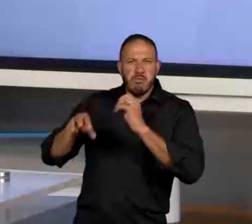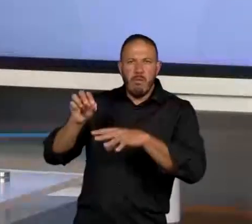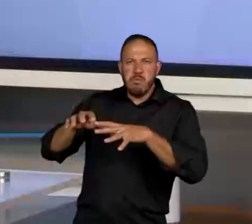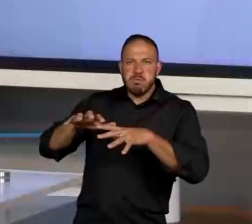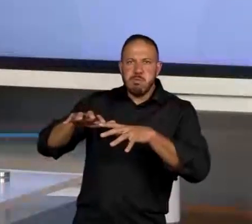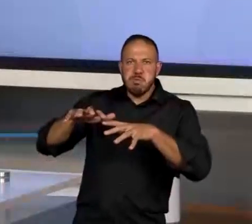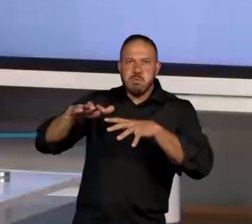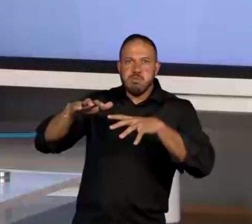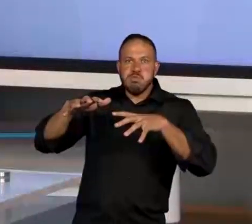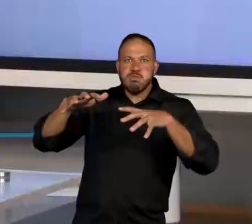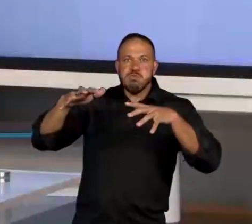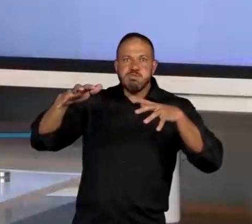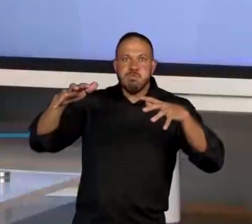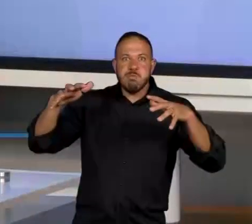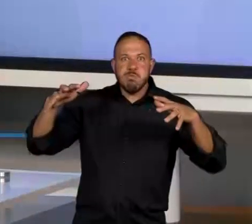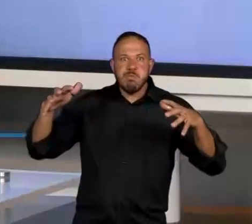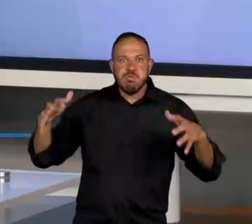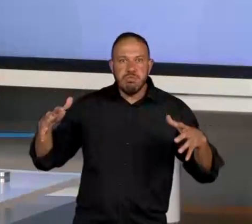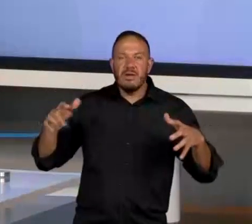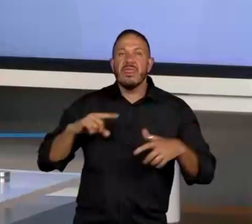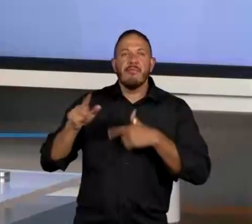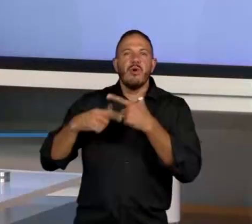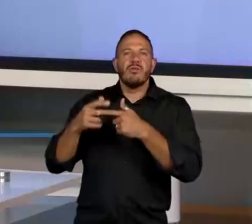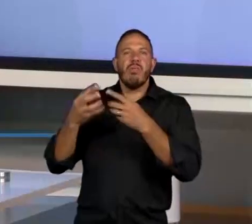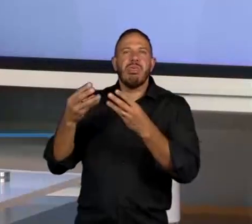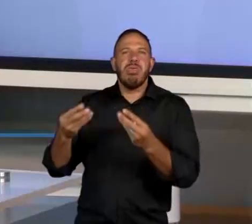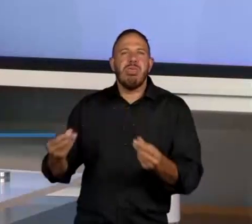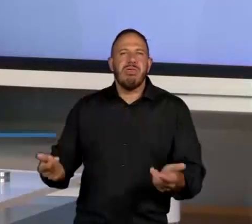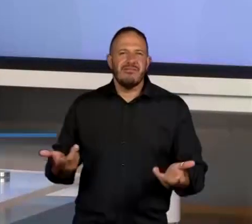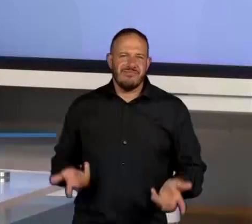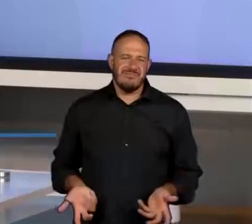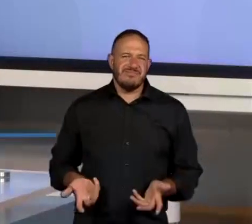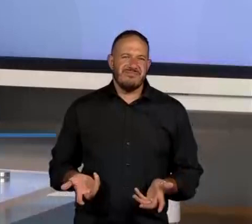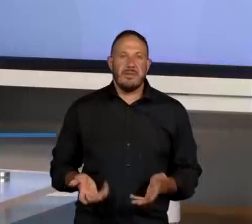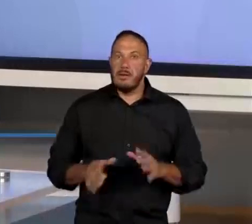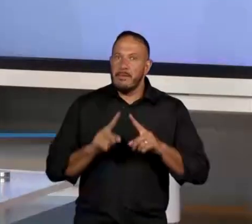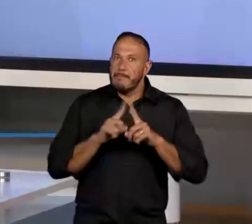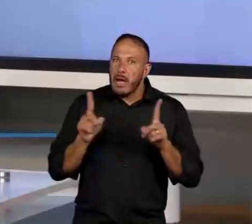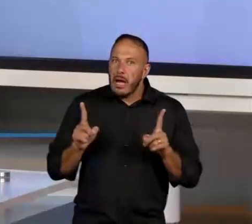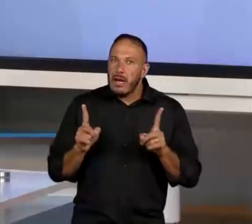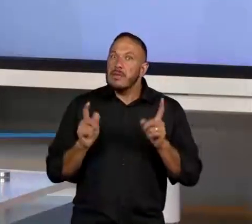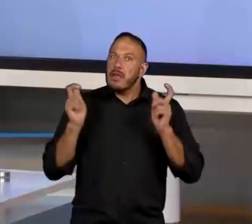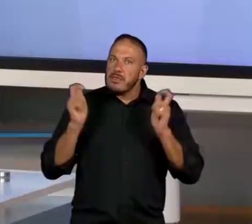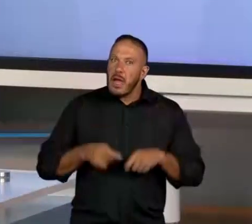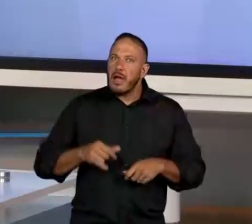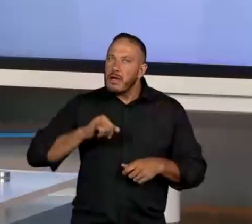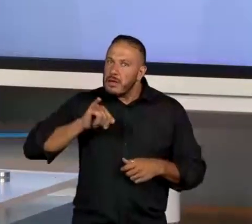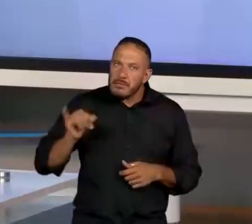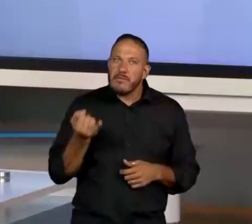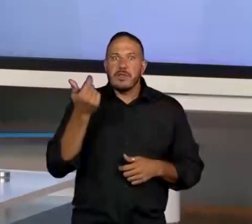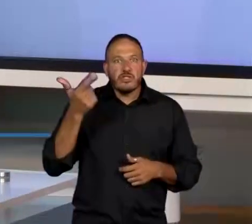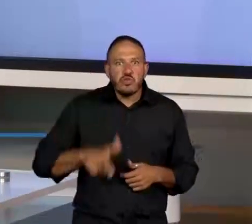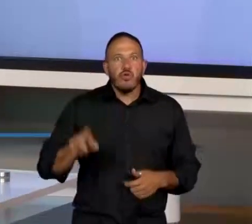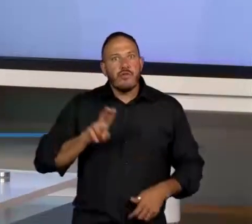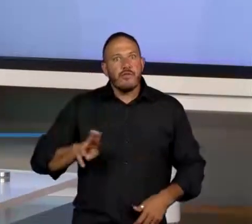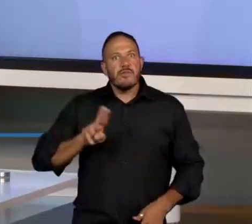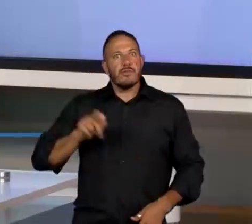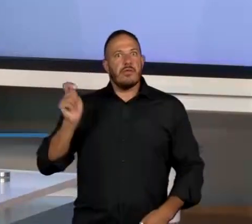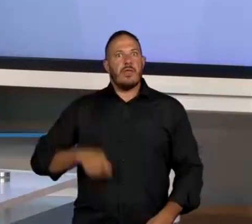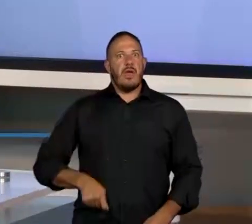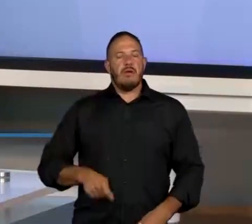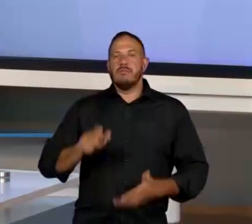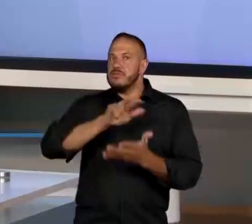Então, esses volumes se perdem. Agora, nós podemos reaproveitá-los de